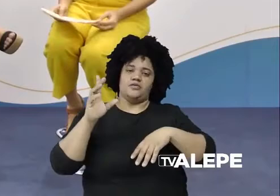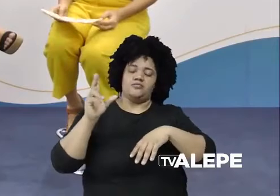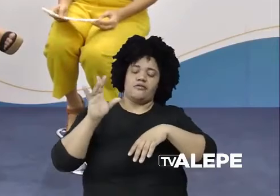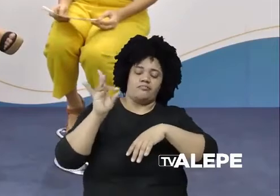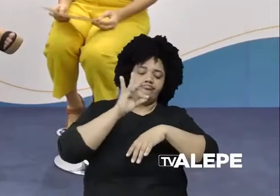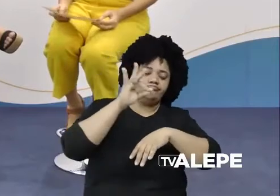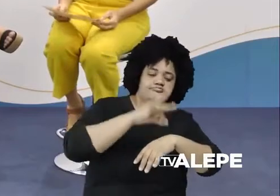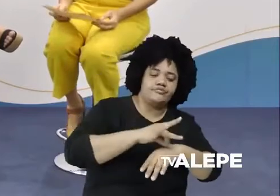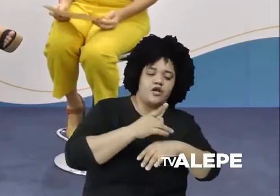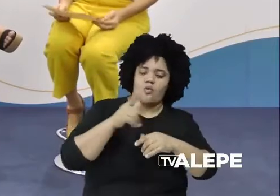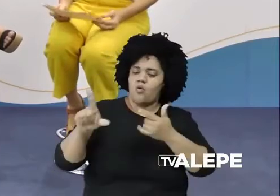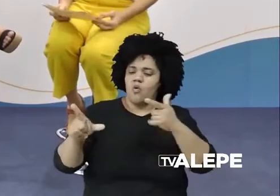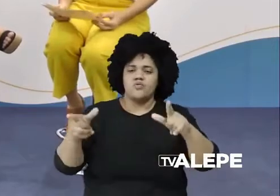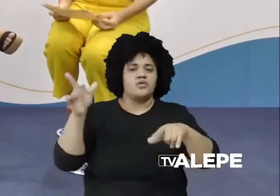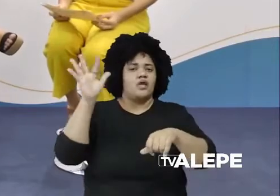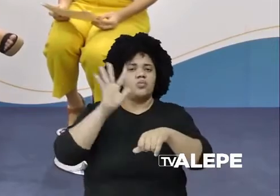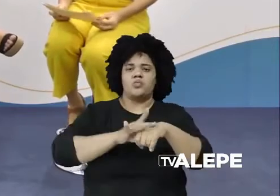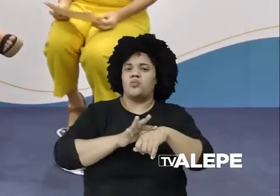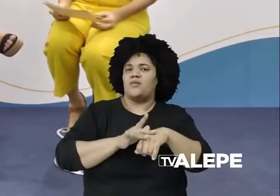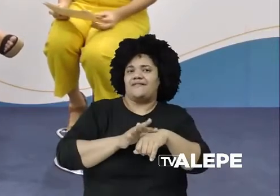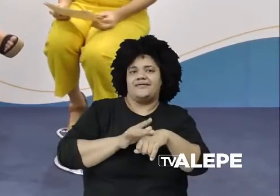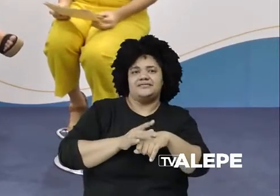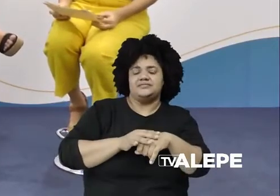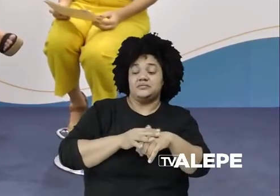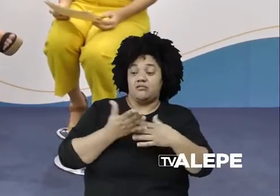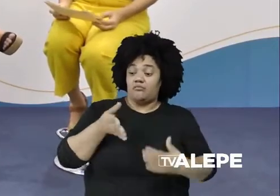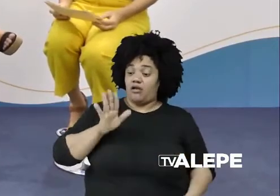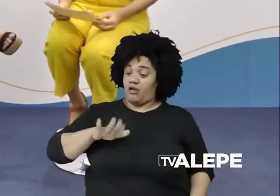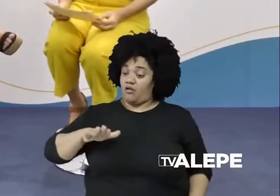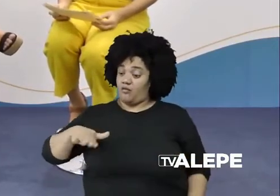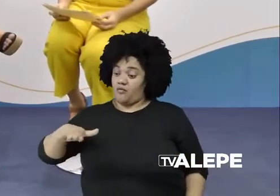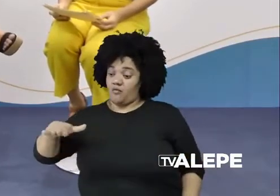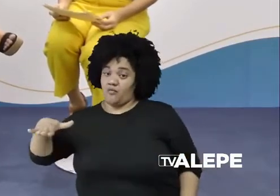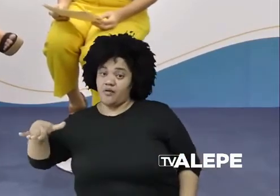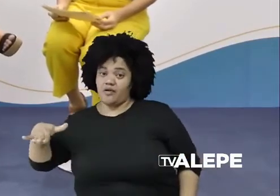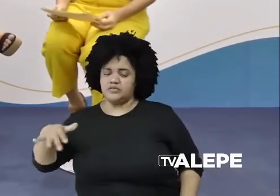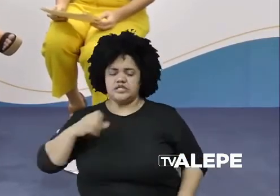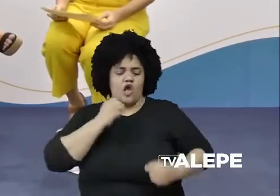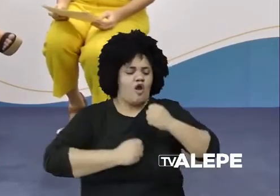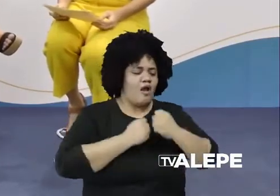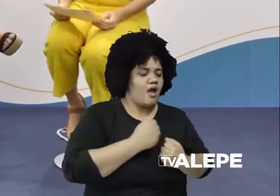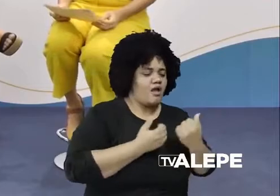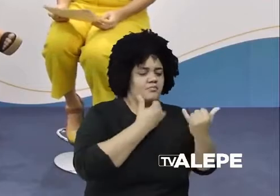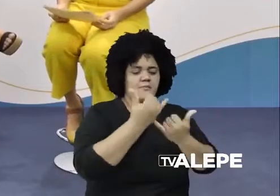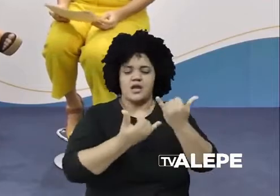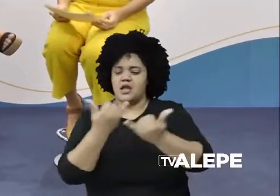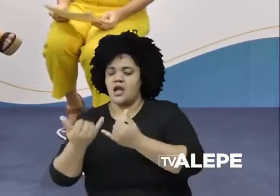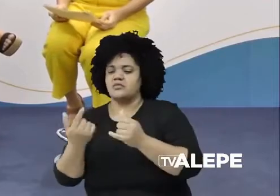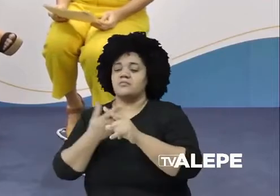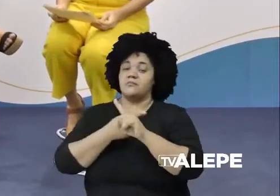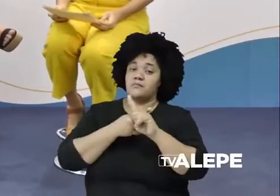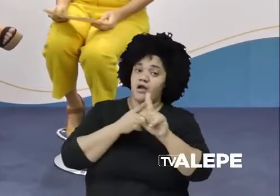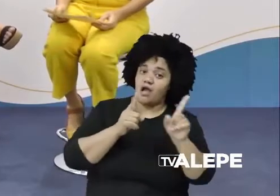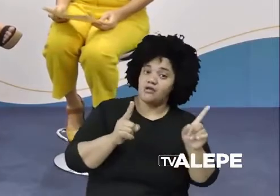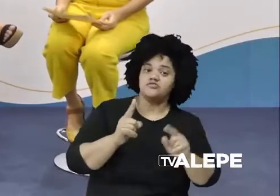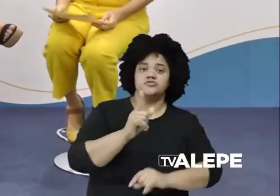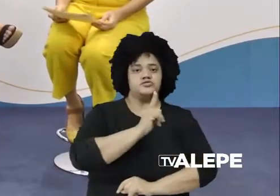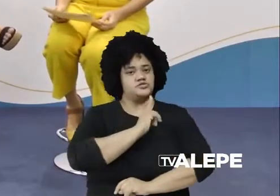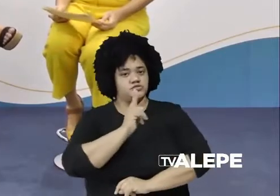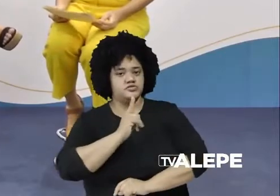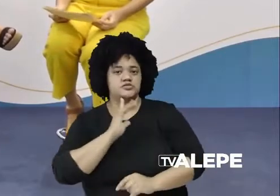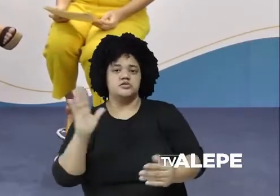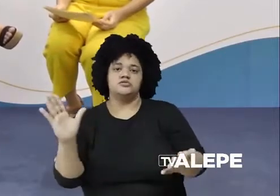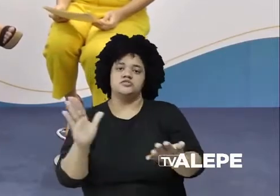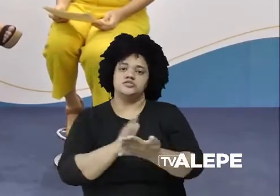doenças raras. Porque a gente não tem apenas as crianças que estão ali correndo, brincando, mas também temos aquelas que têm